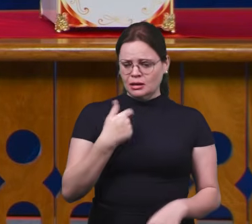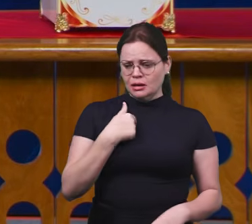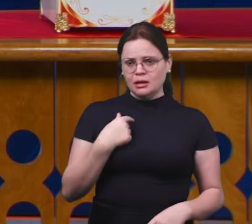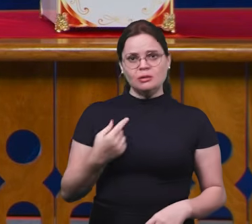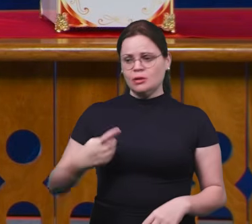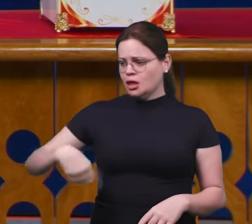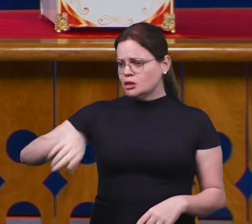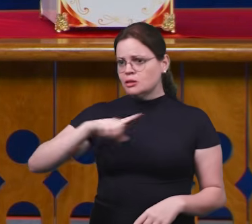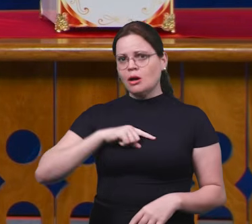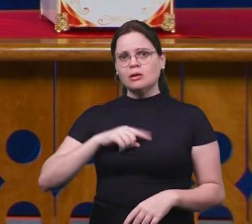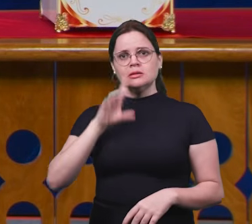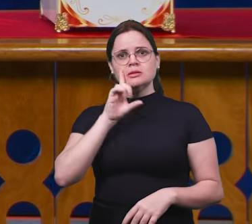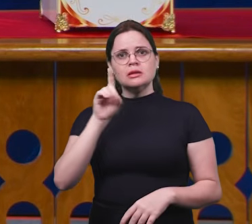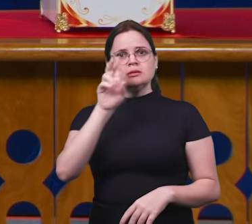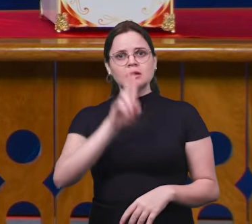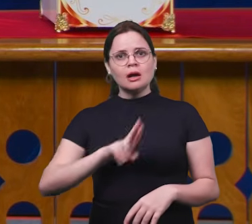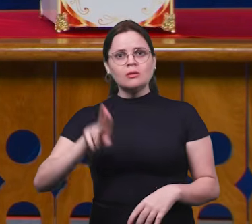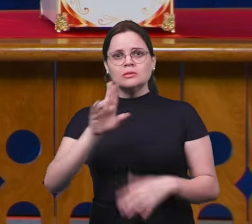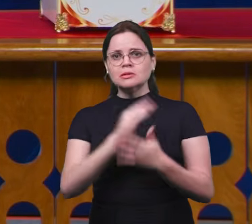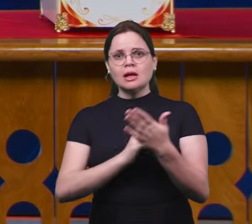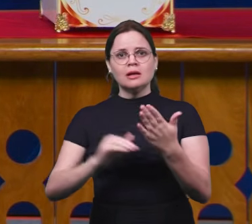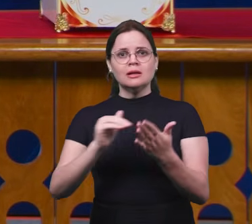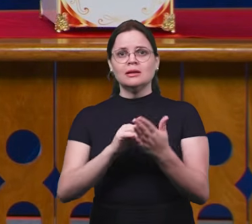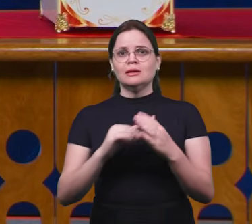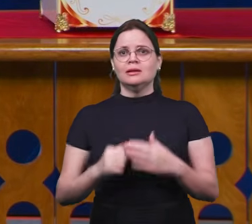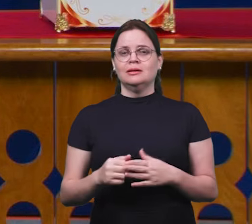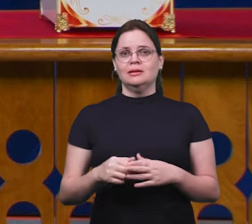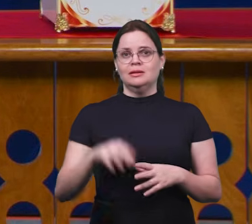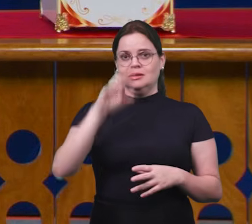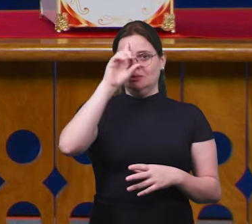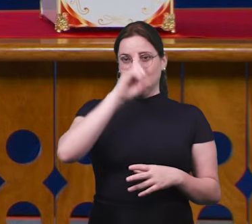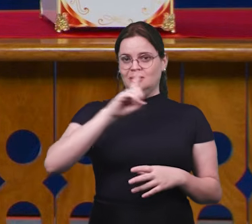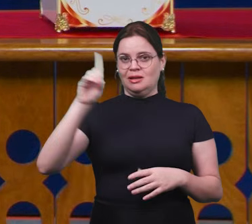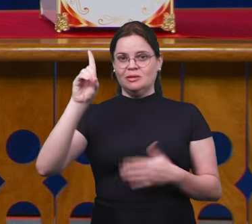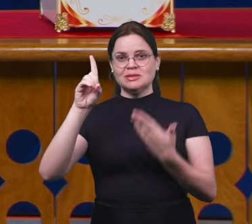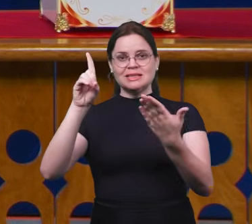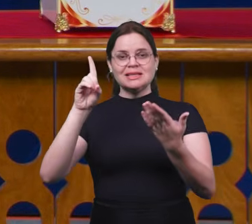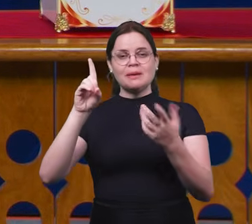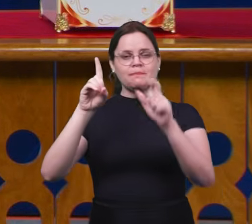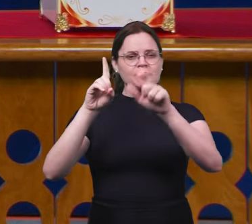eu. O Senhor não está procurando pessoas